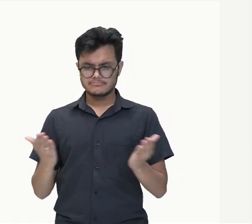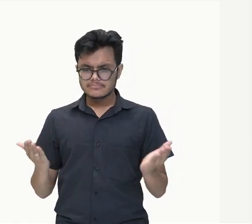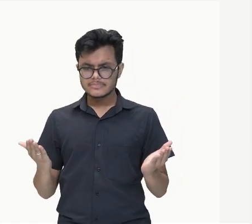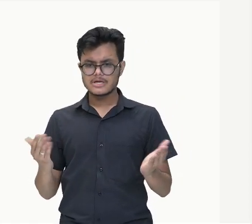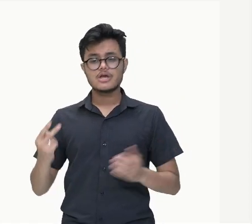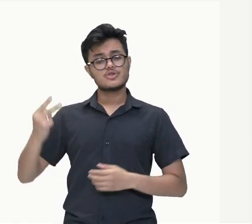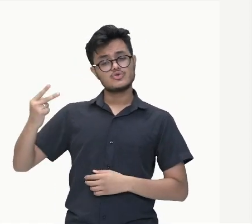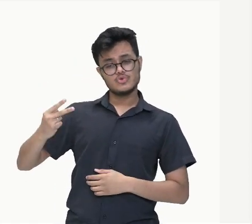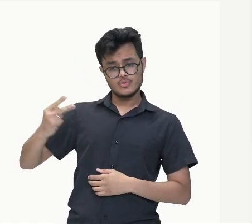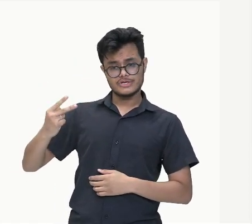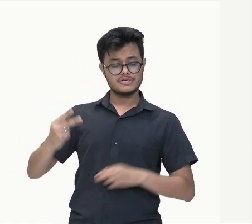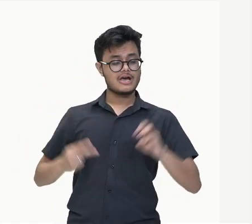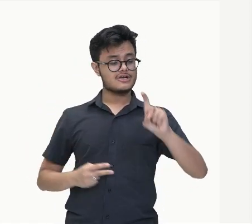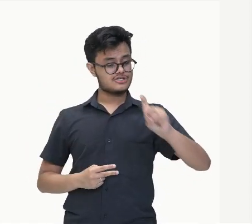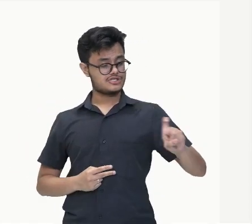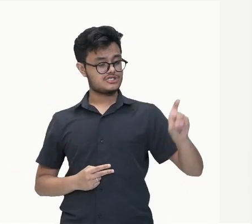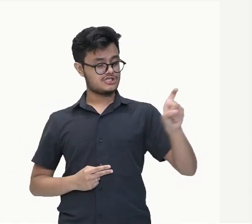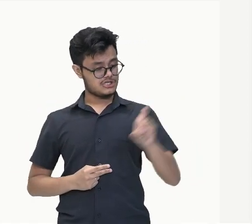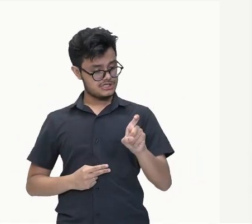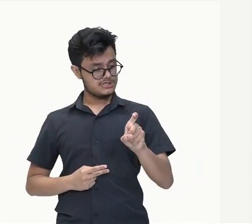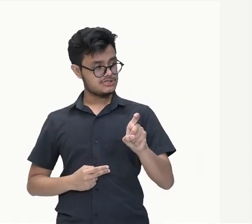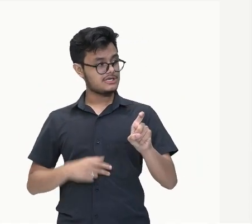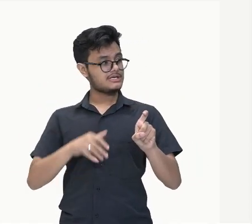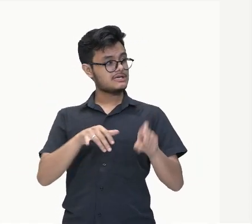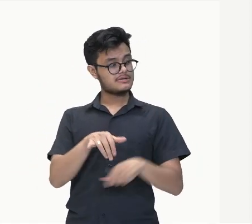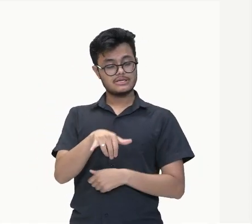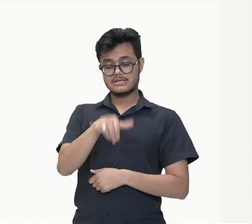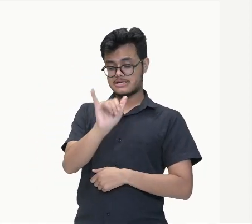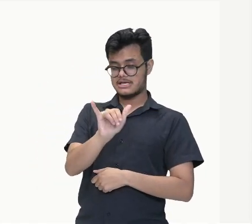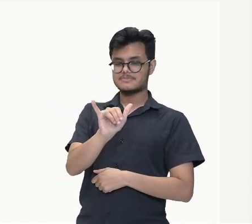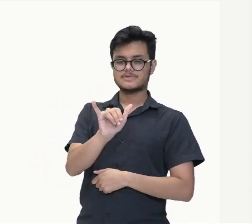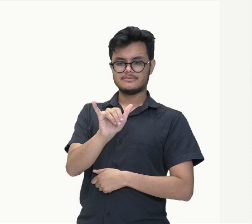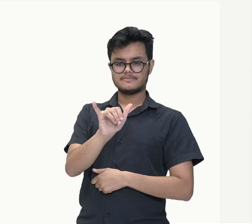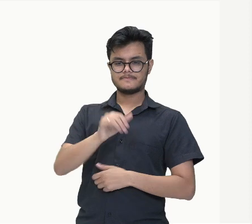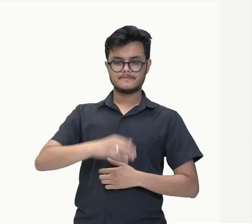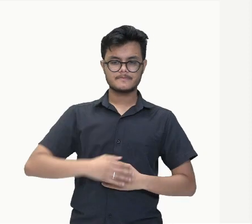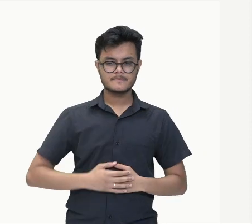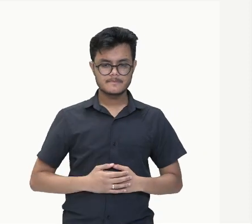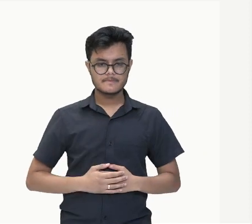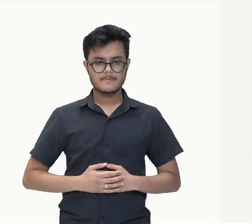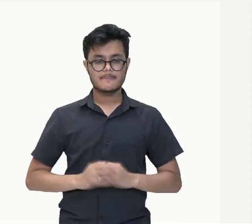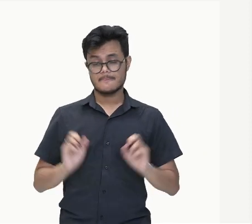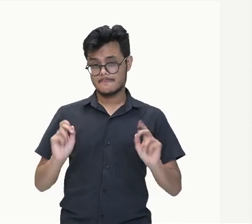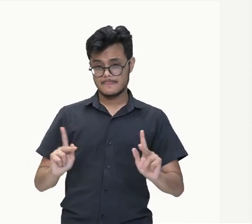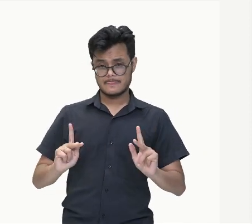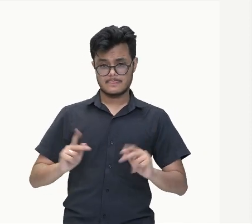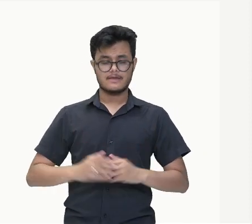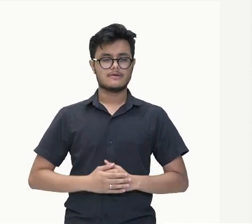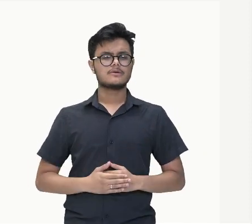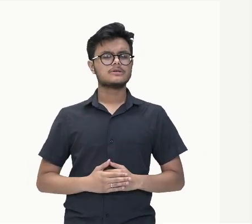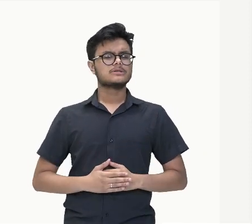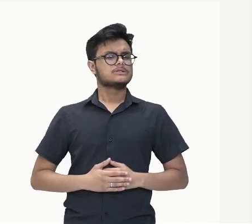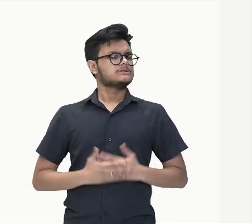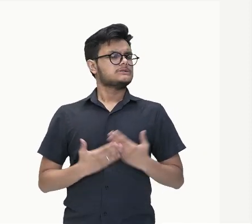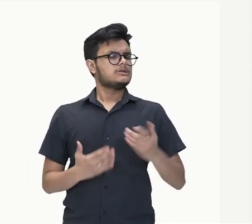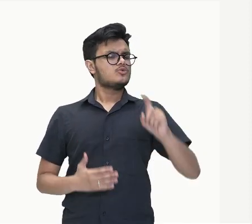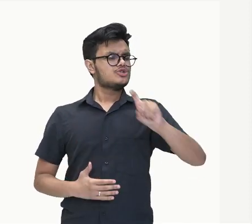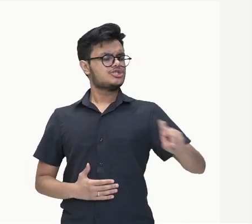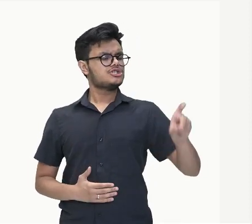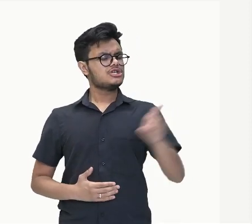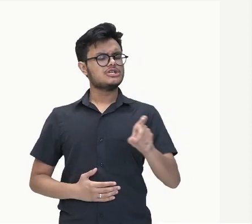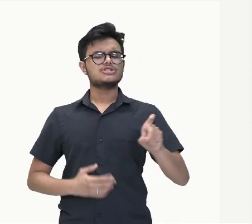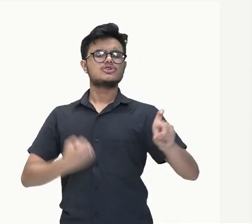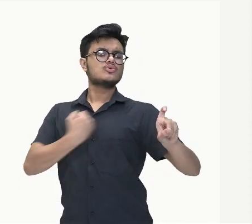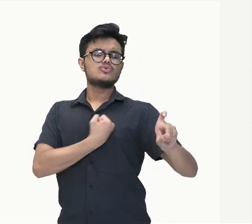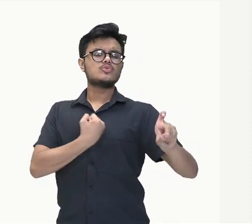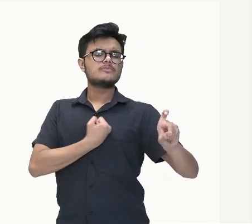duas coordenadas, que foi a coordenada x e a coordenada y, ok? Qual é o valor da coordenada x nesse